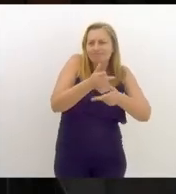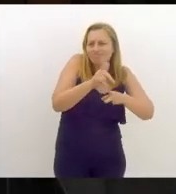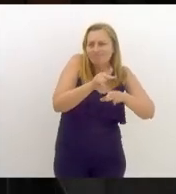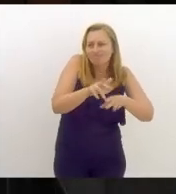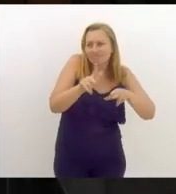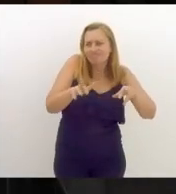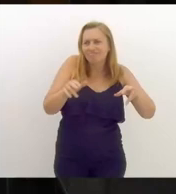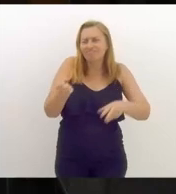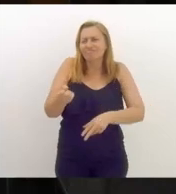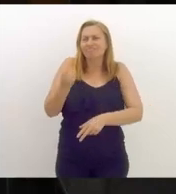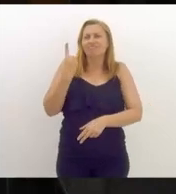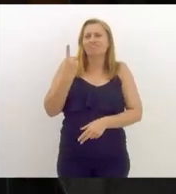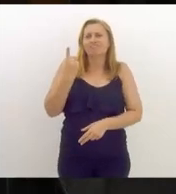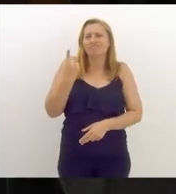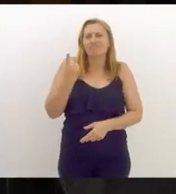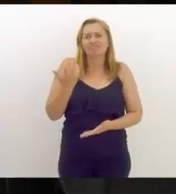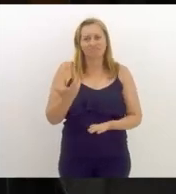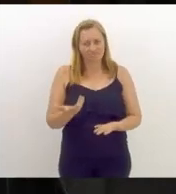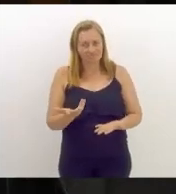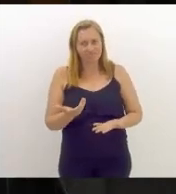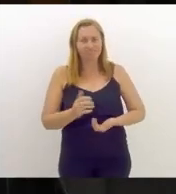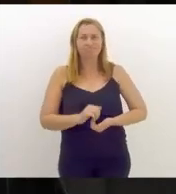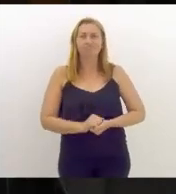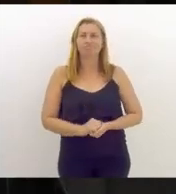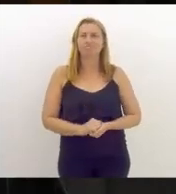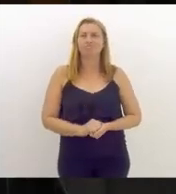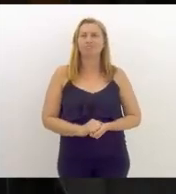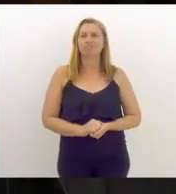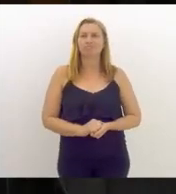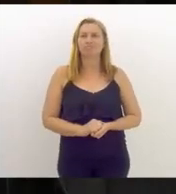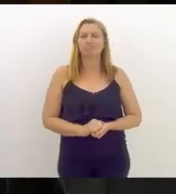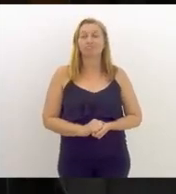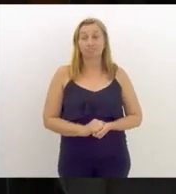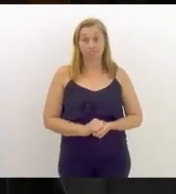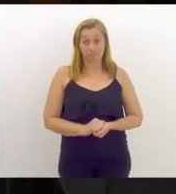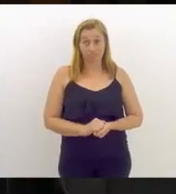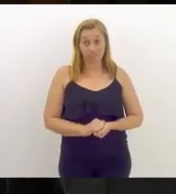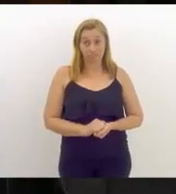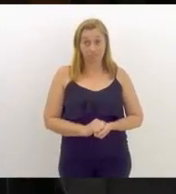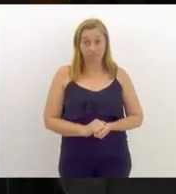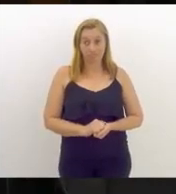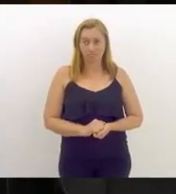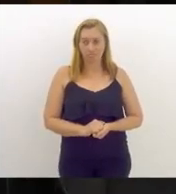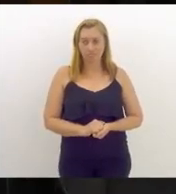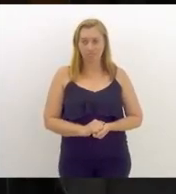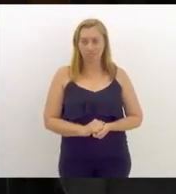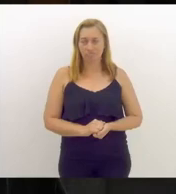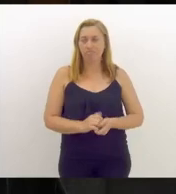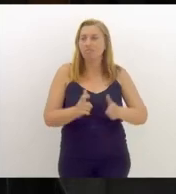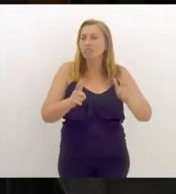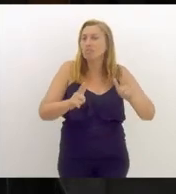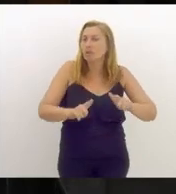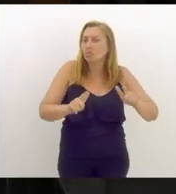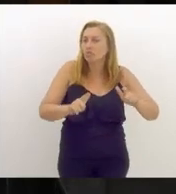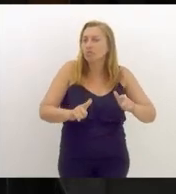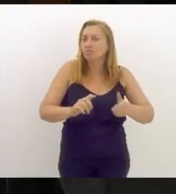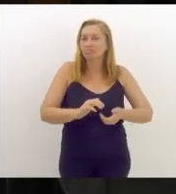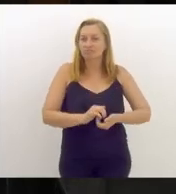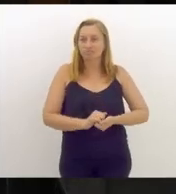estranhezas estranhezas essas no peito onde